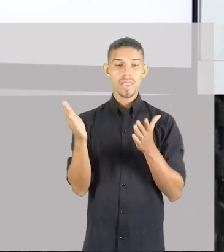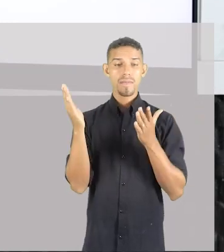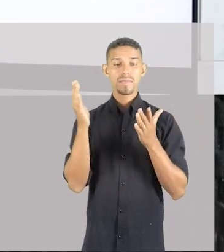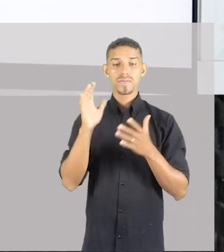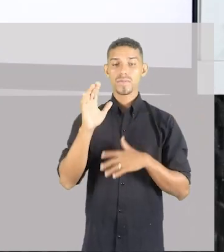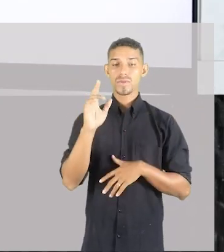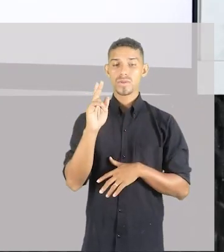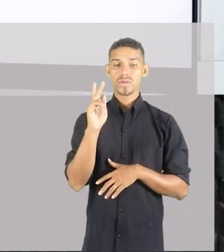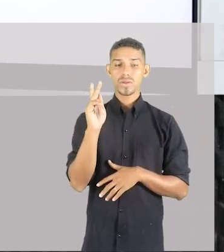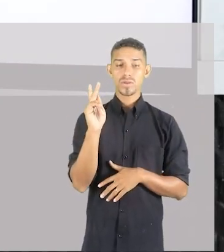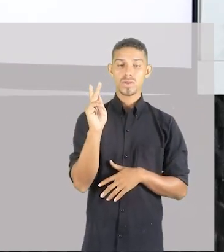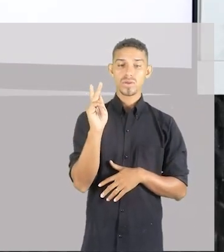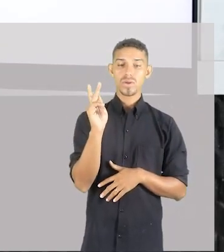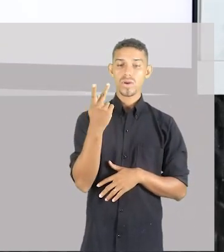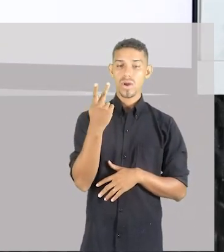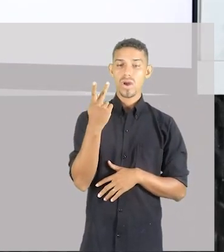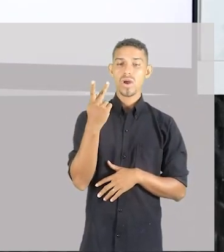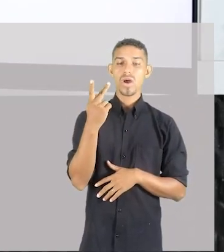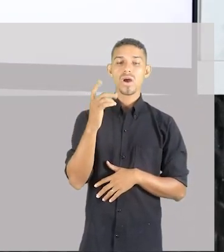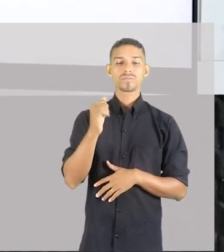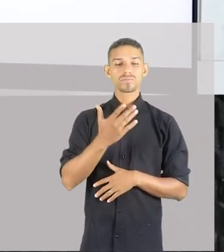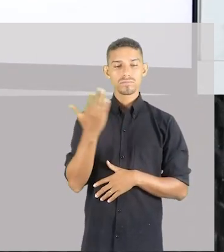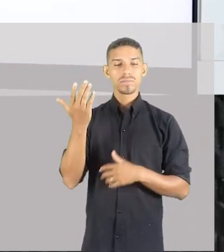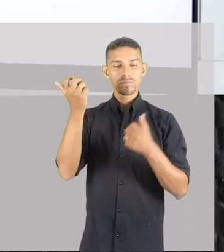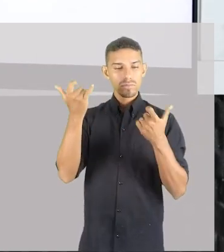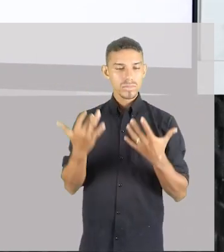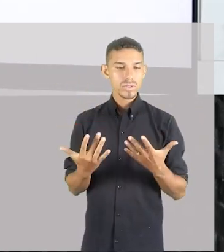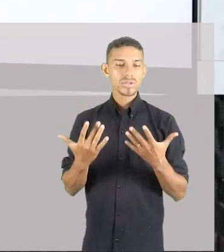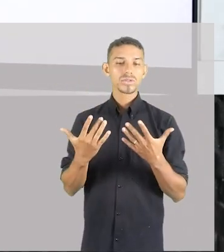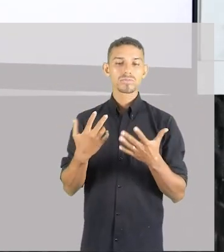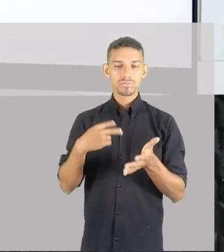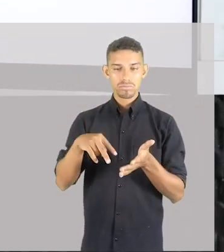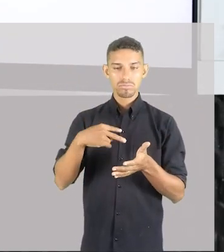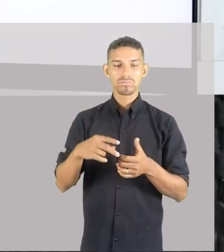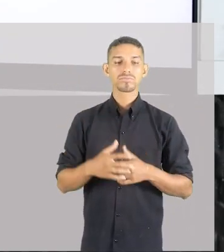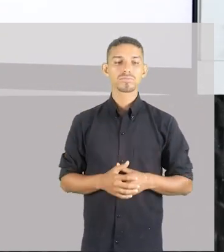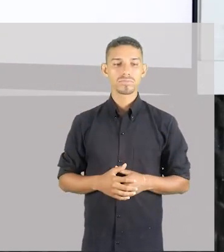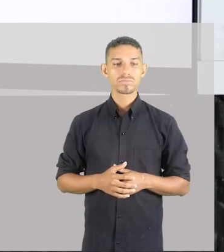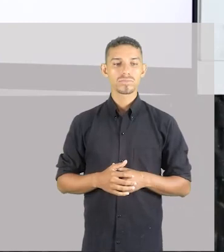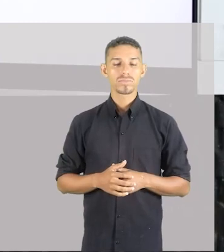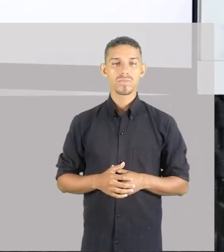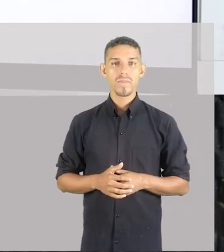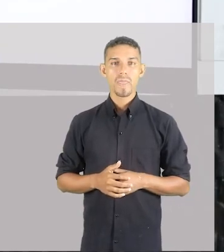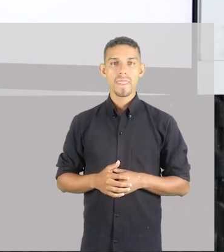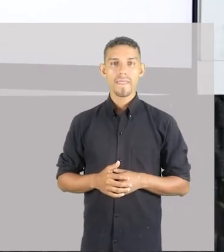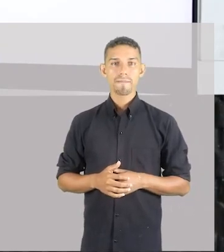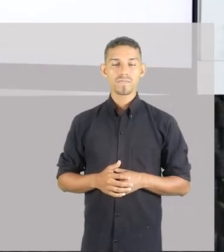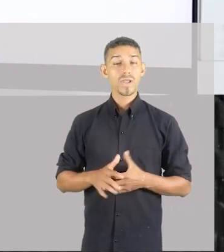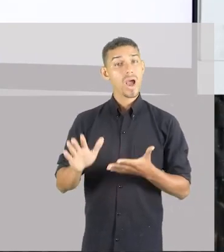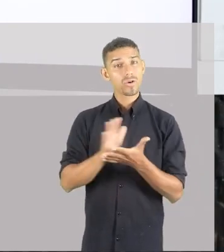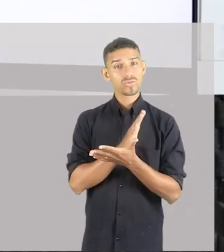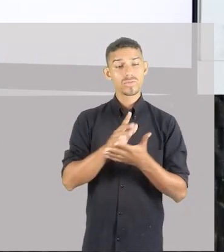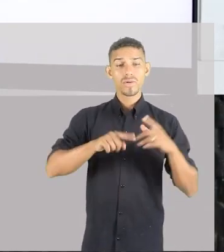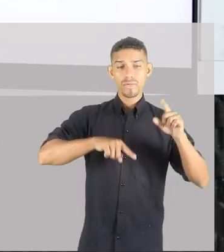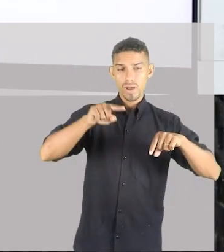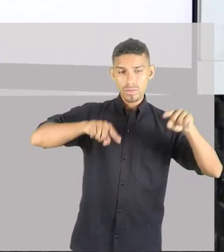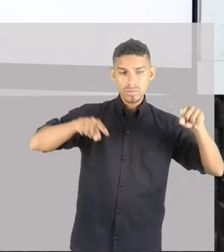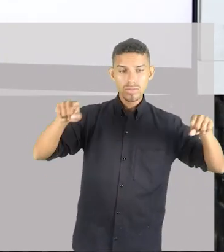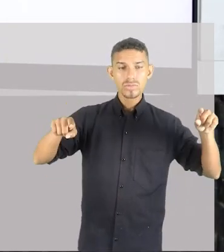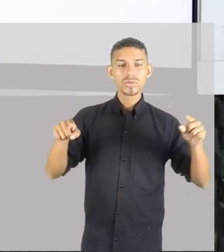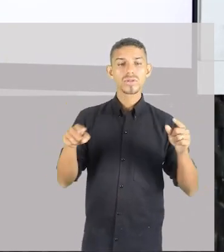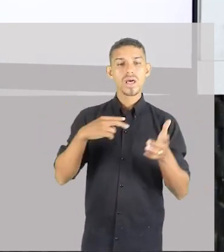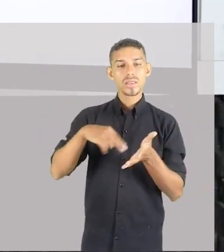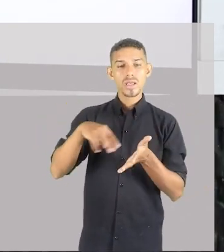House pares e o surgimento do Street Dance ou perdão do break dance algumas variações do